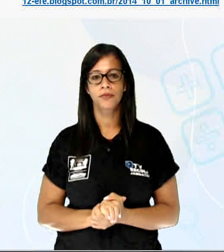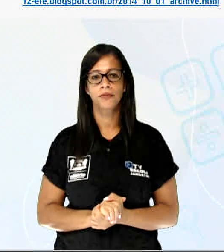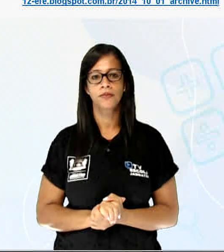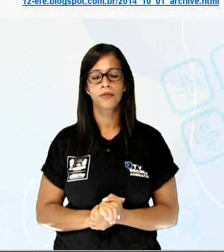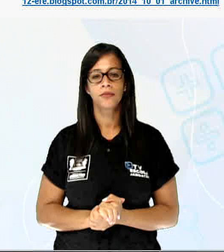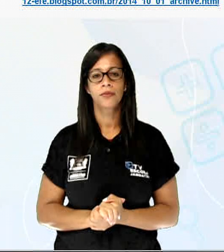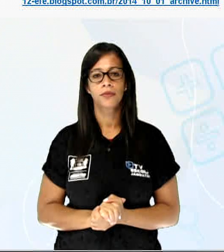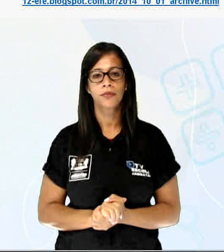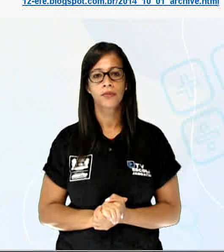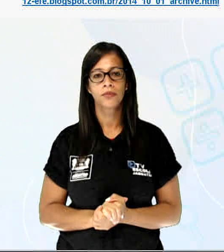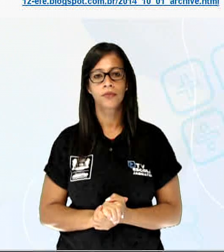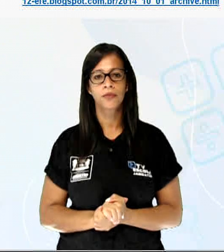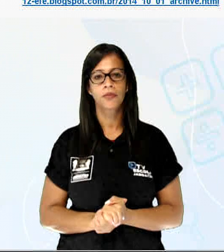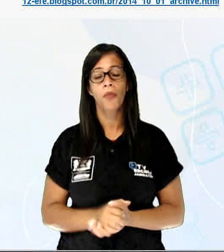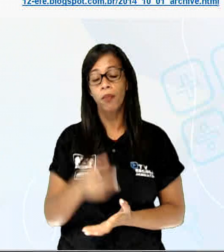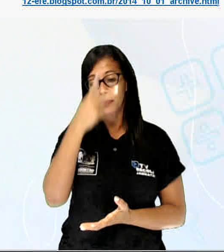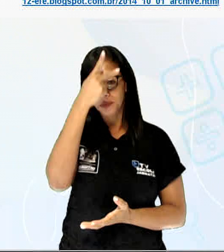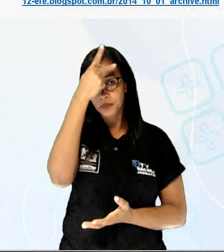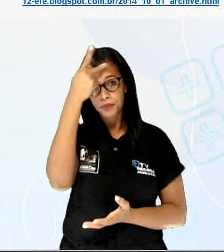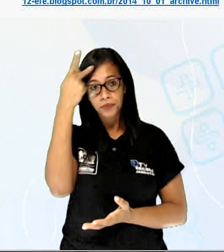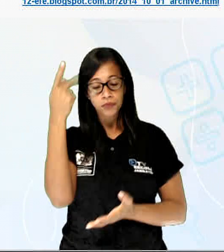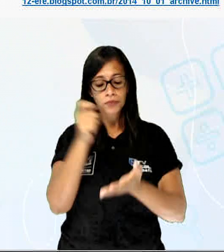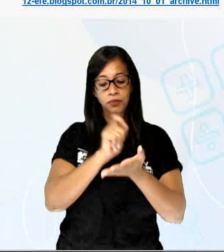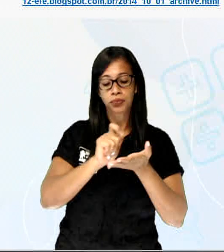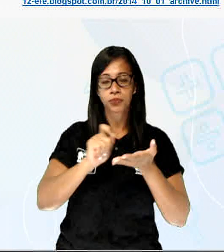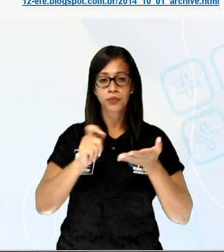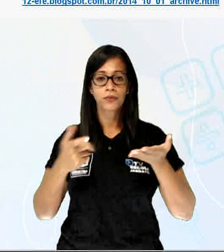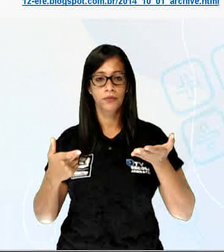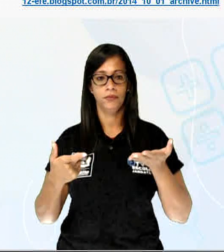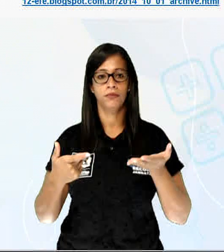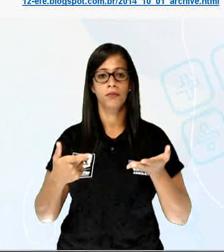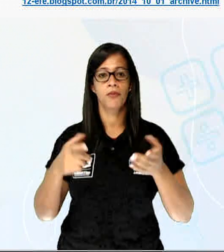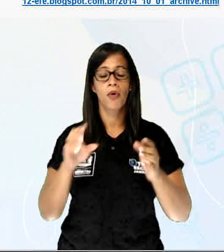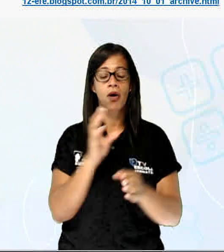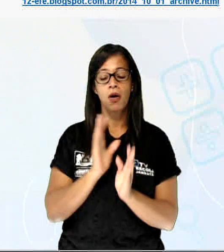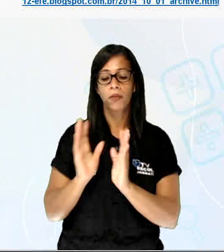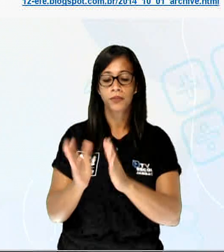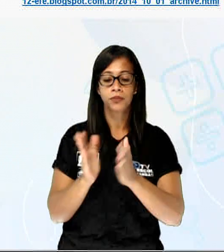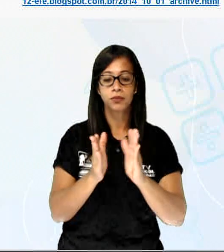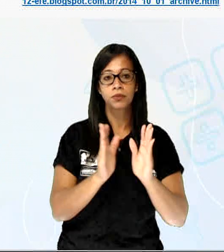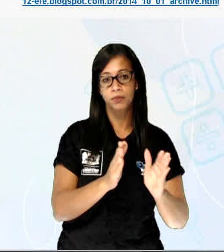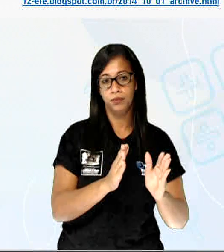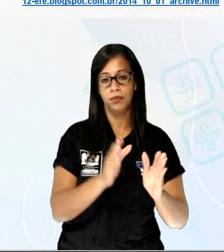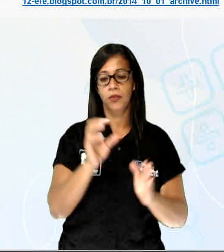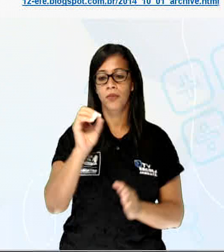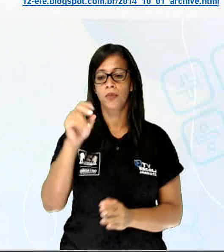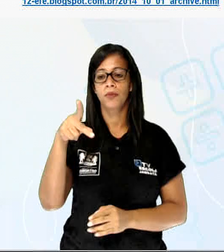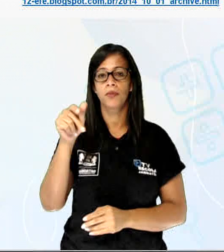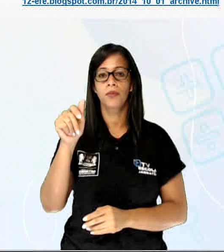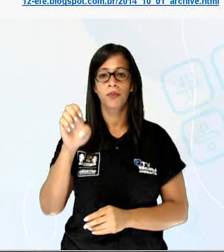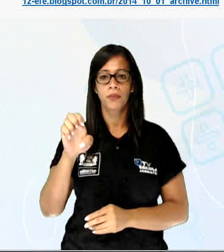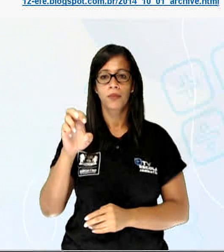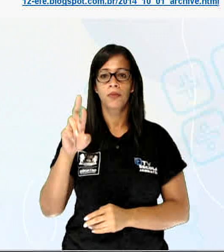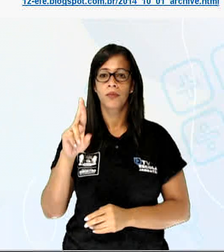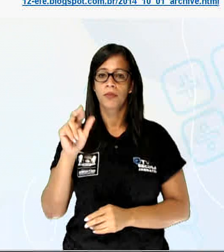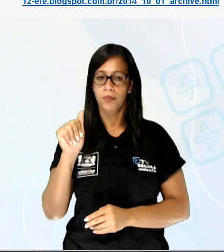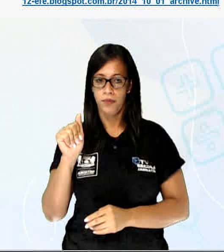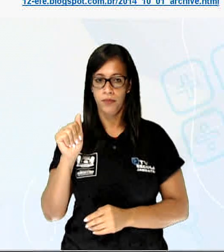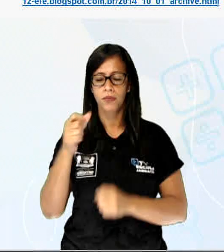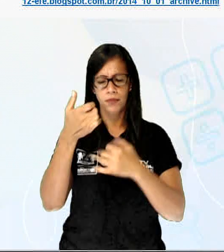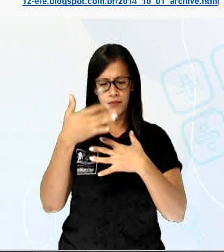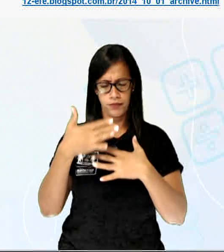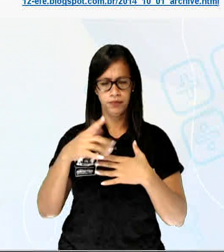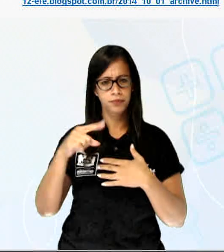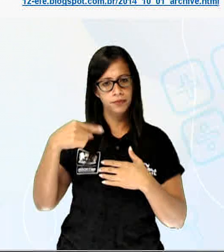italiano, os compositores começaram a preparar óperas. Vamos falar mais adiante sobre isso. E